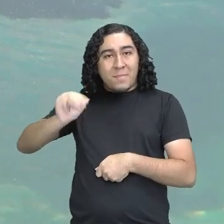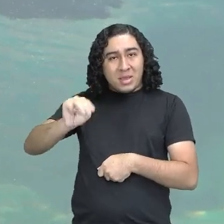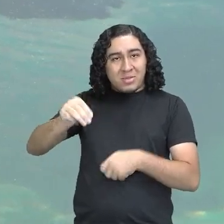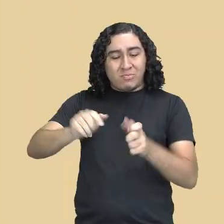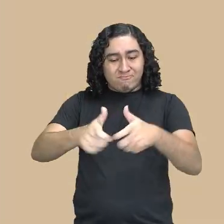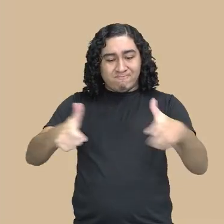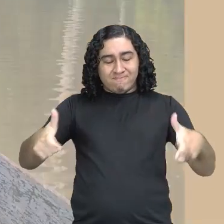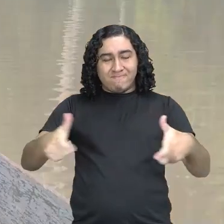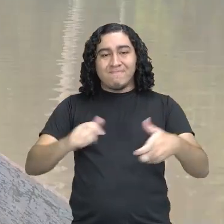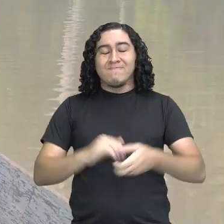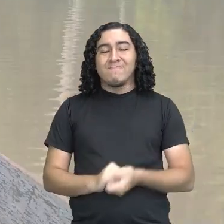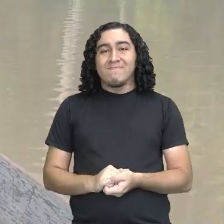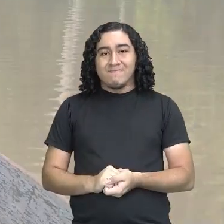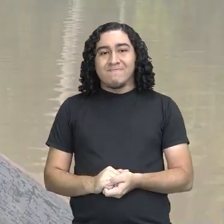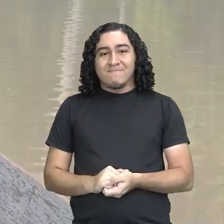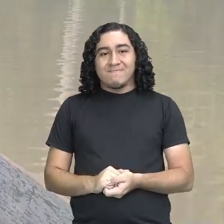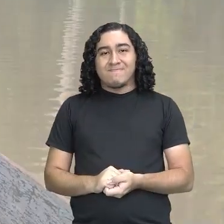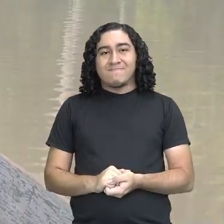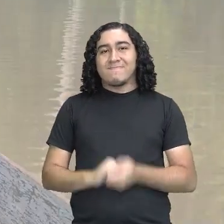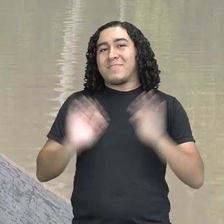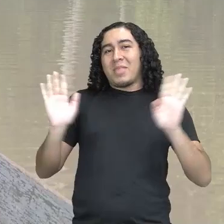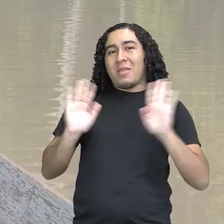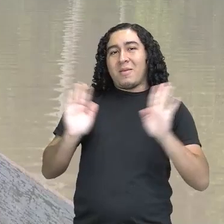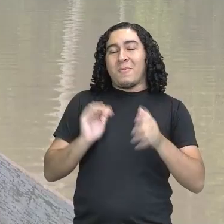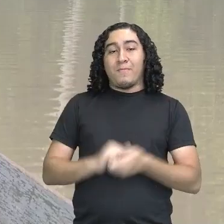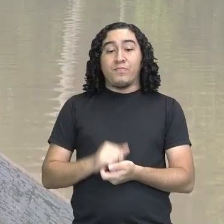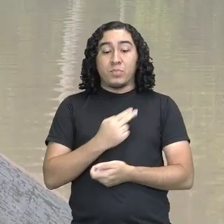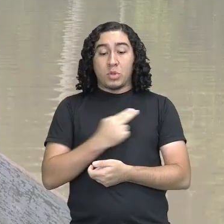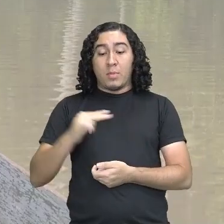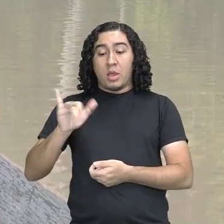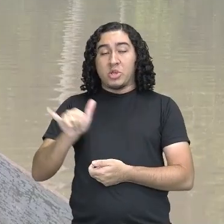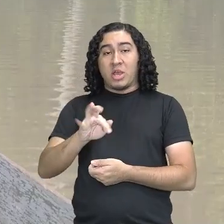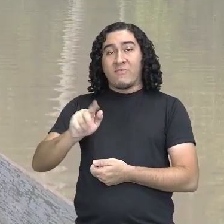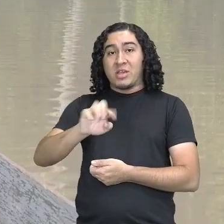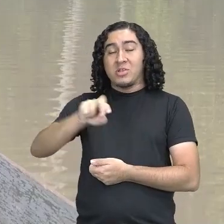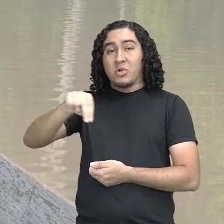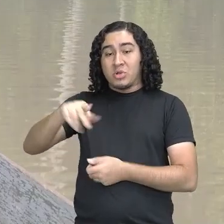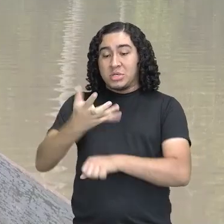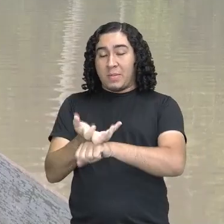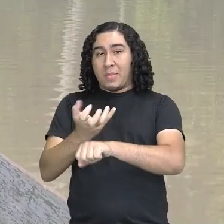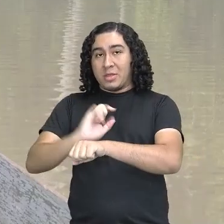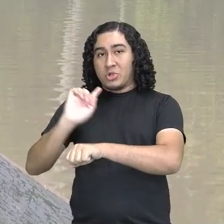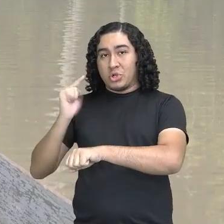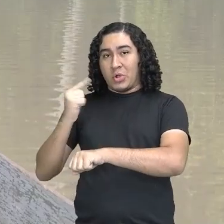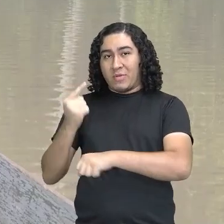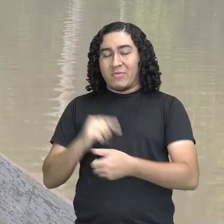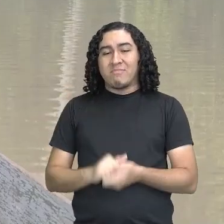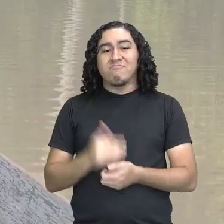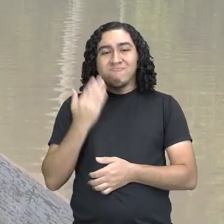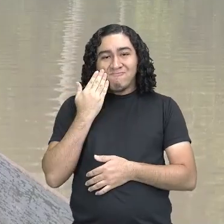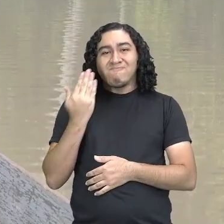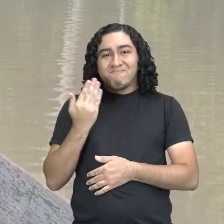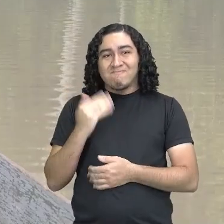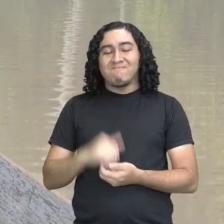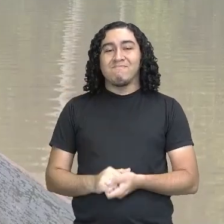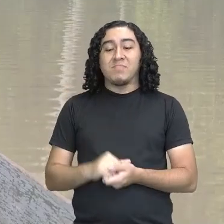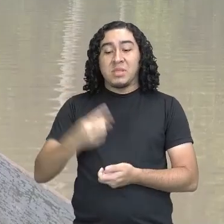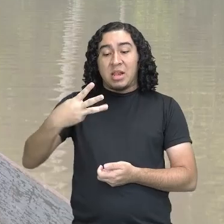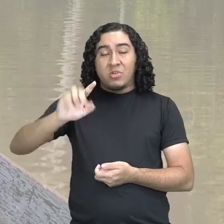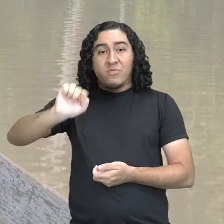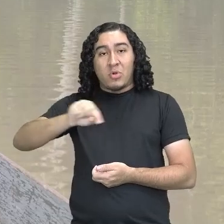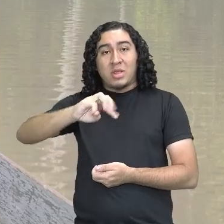comprimento. E aí, gente, eu sou o professor Jefferson de Geografia e olha só, hein?